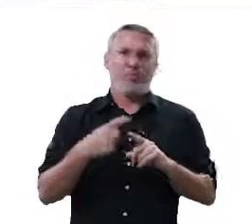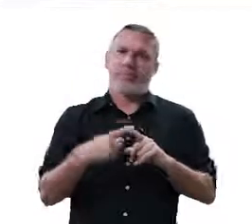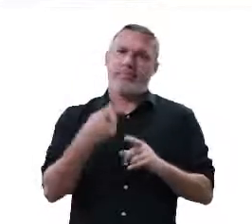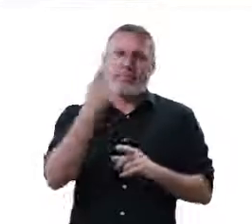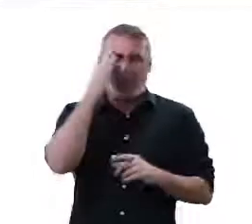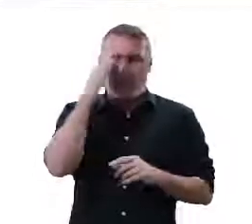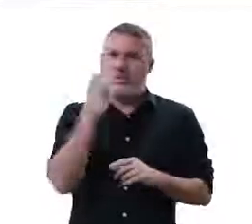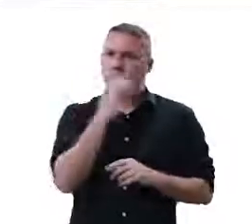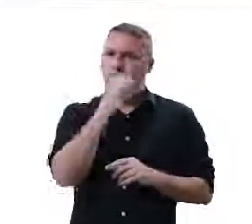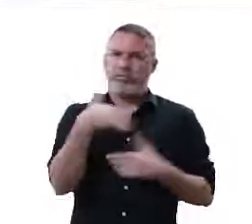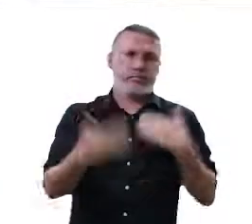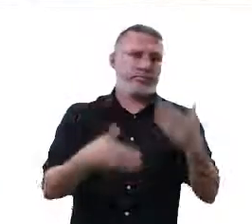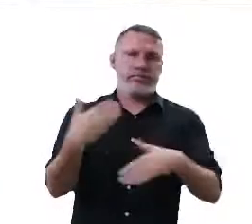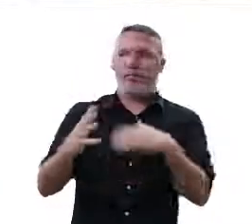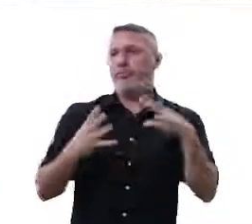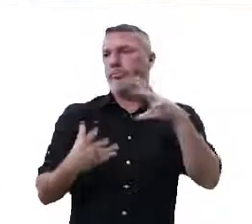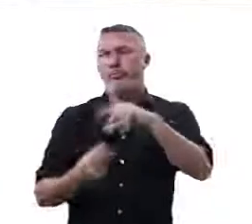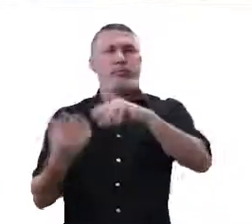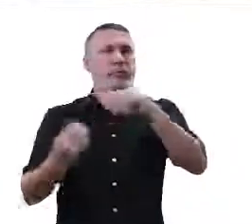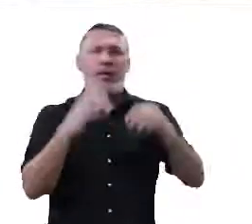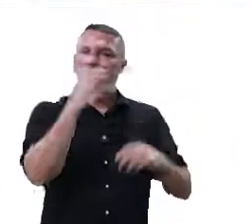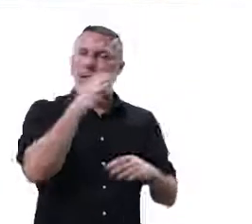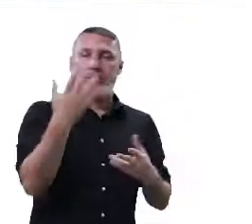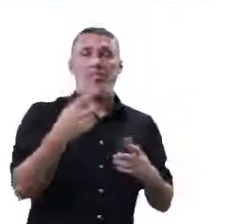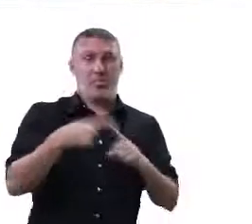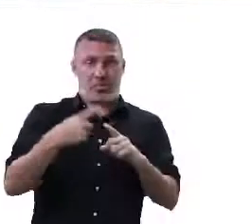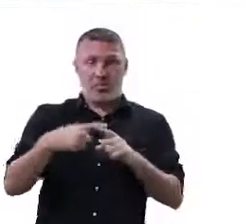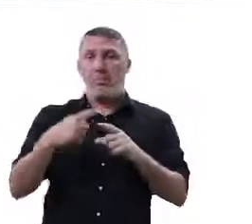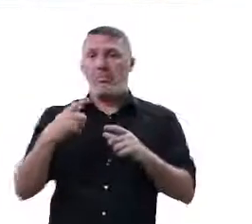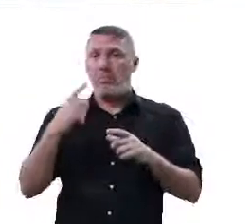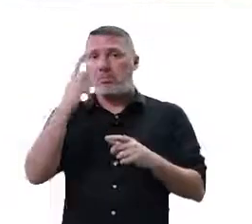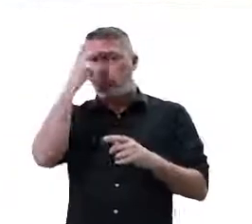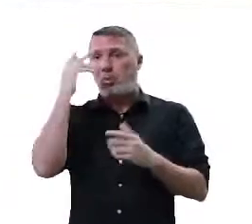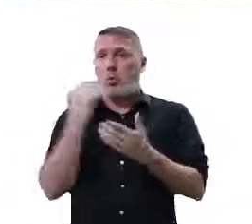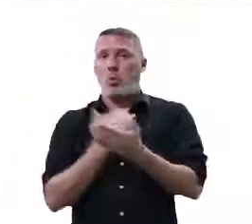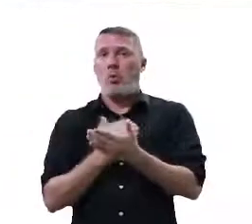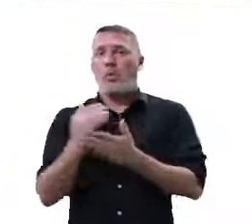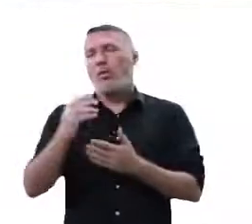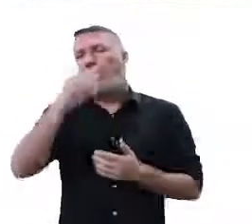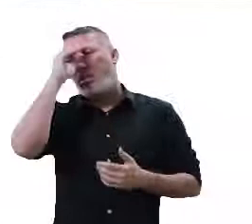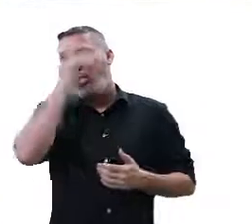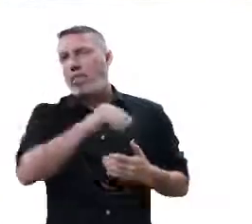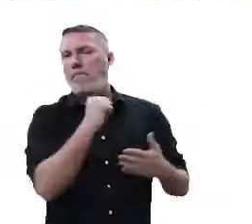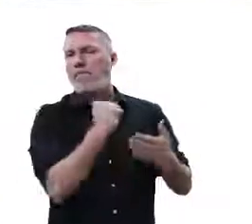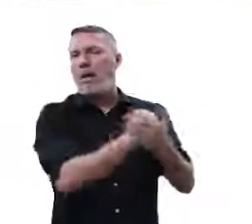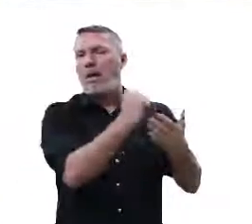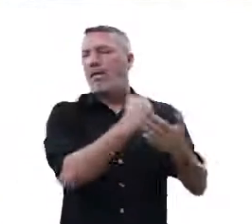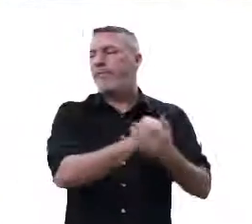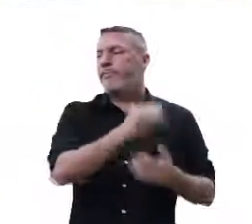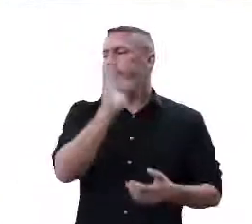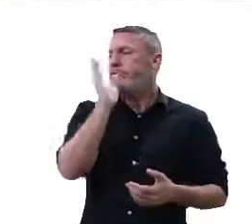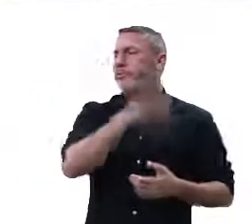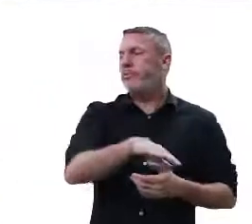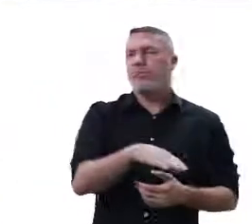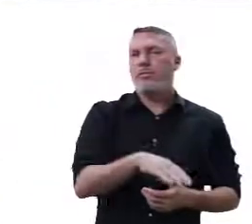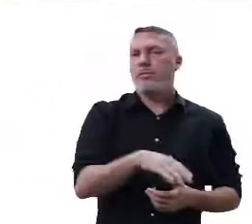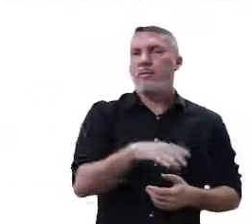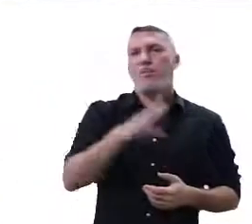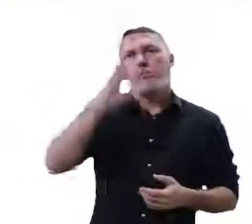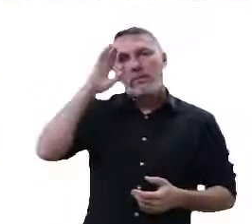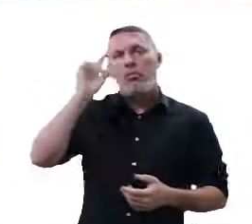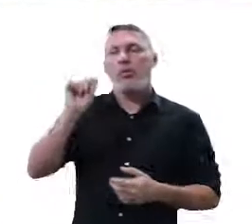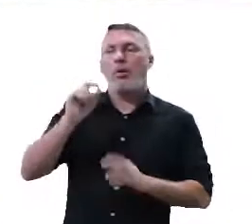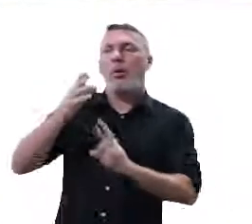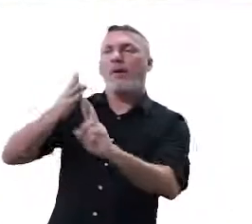nessa dinâmica pandêmica, as pessoas estão começando a abandonar essa perspectiva da marca e pegar, por